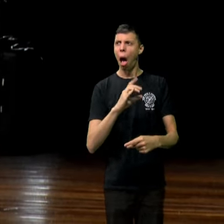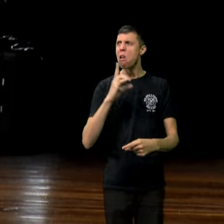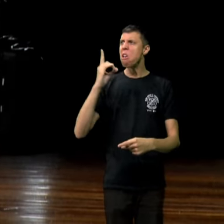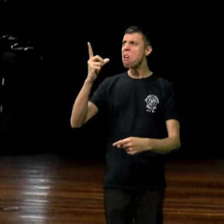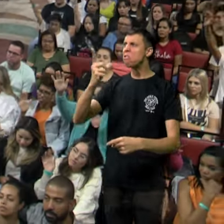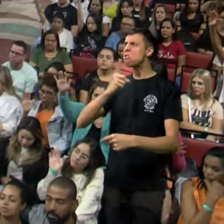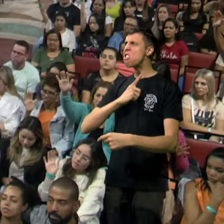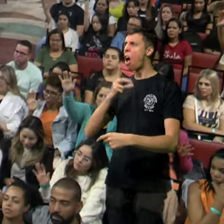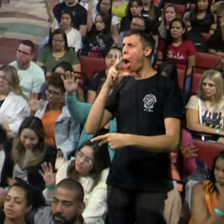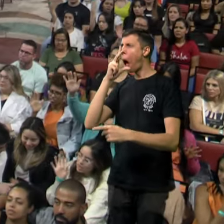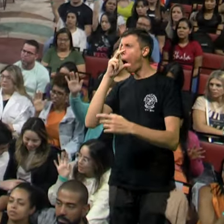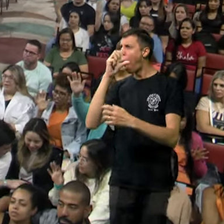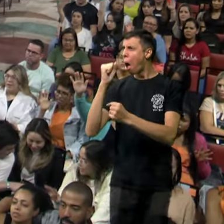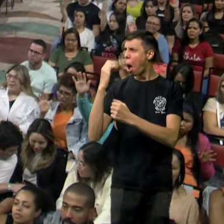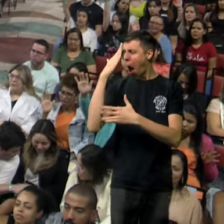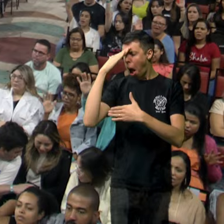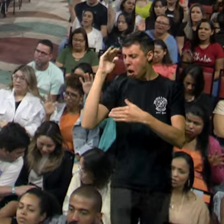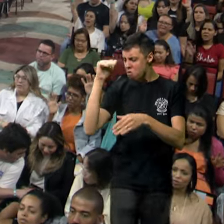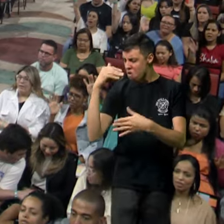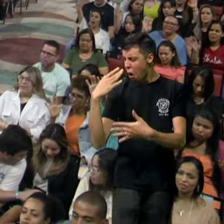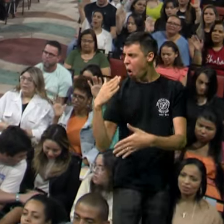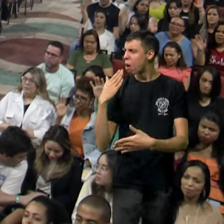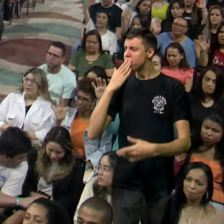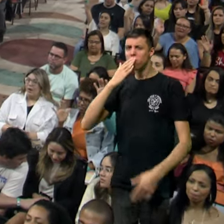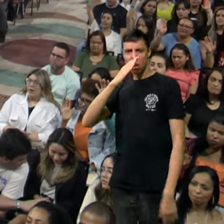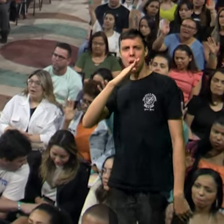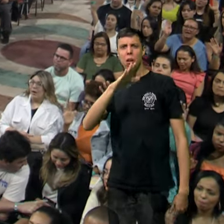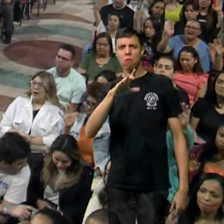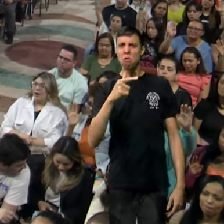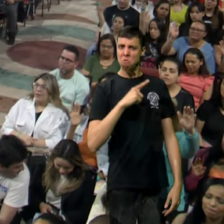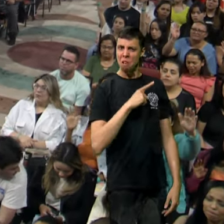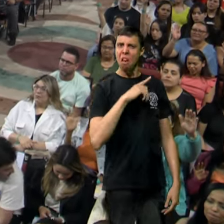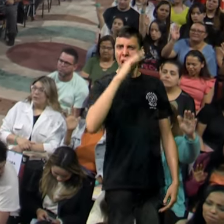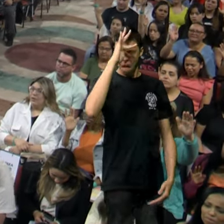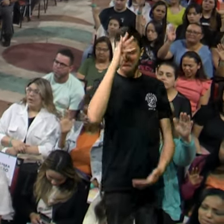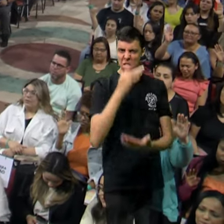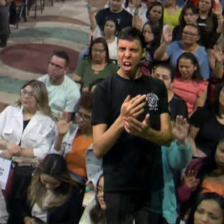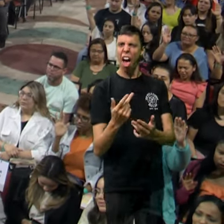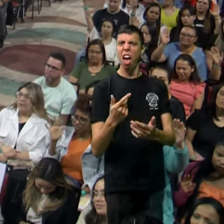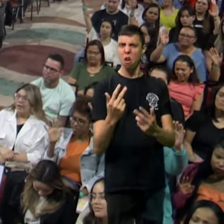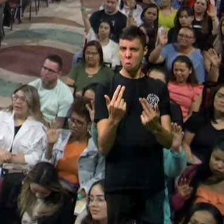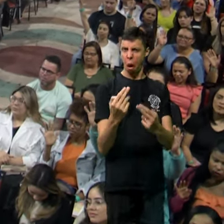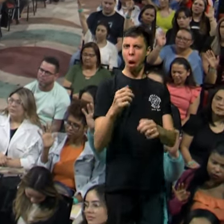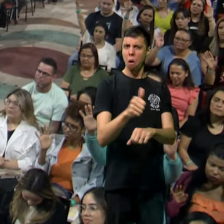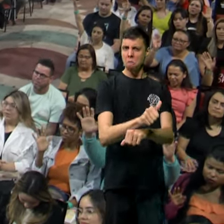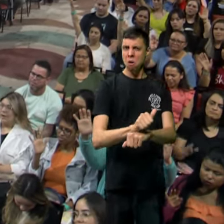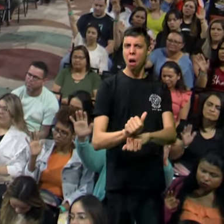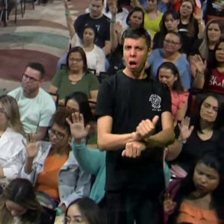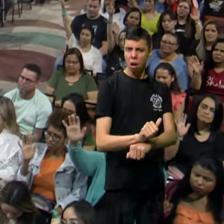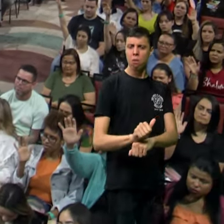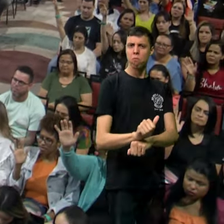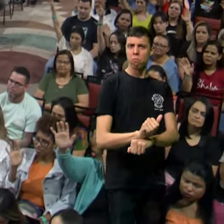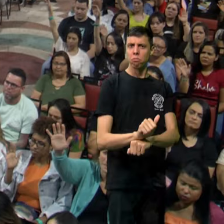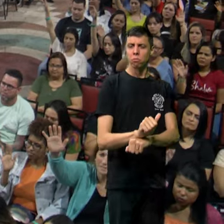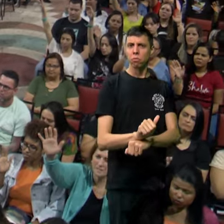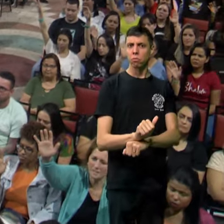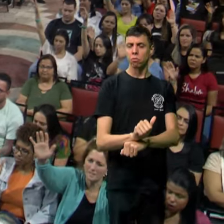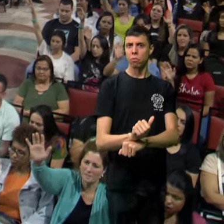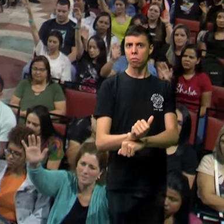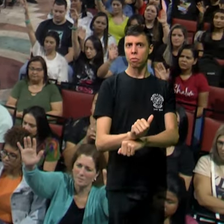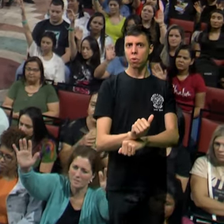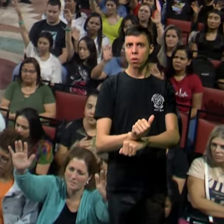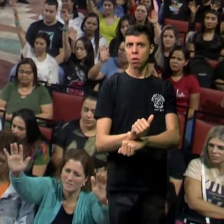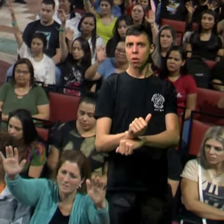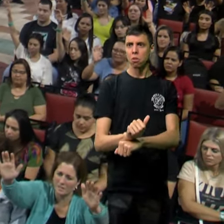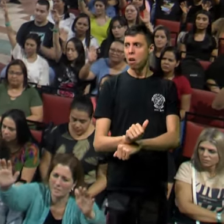o poder para honrar o que Ele promete. Você tem a fé de Abraão, você não tem que fazer um teste de DNA, você não tem que solicitar um